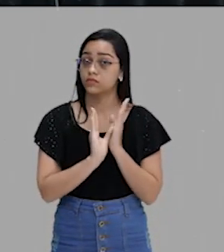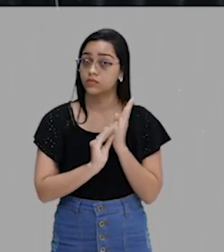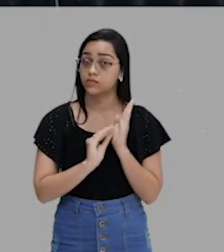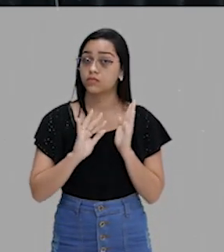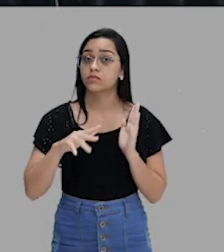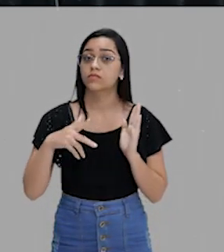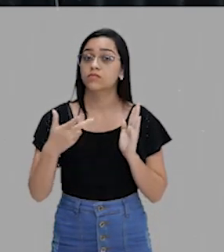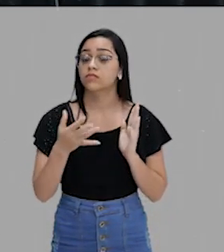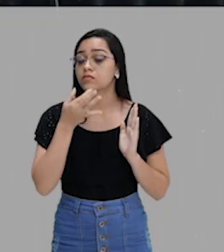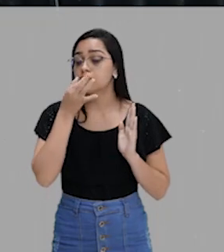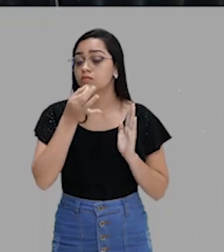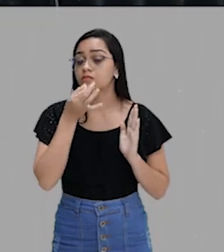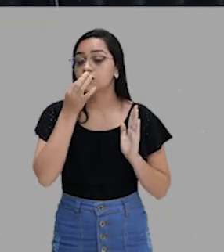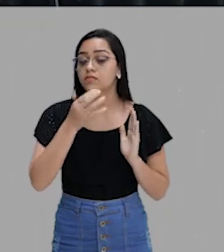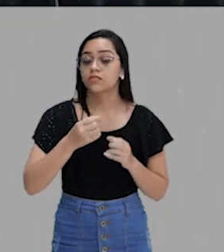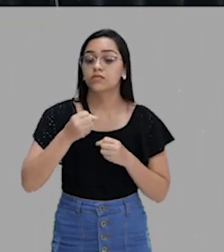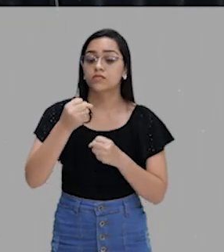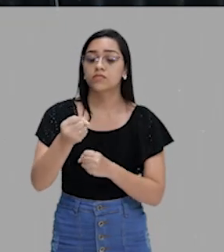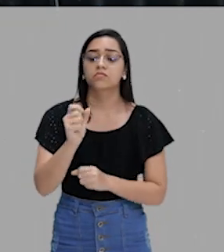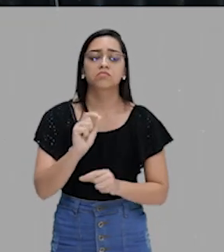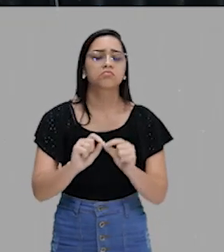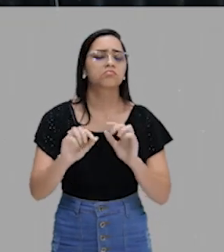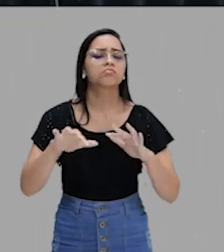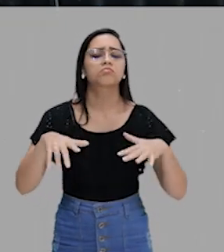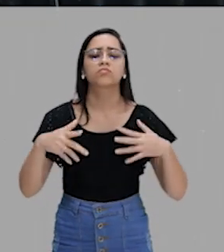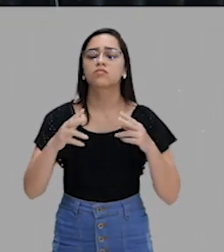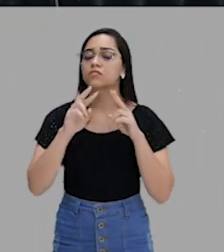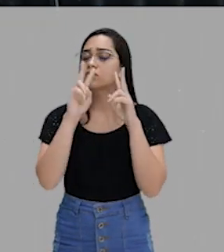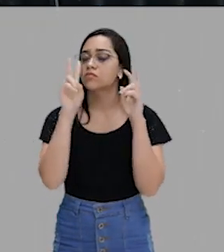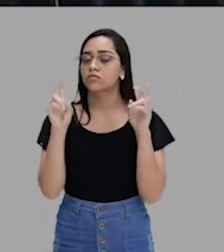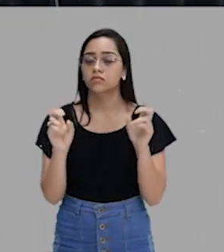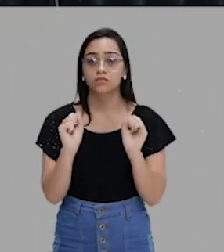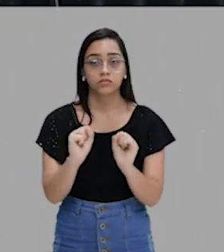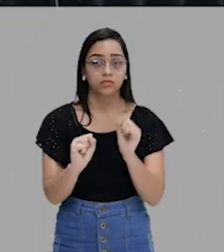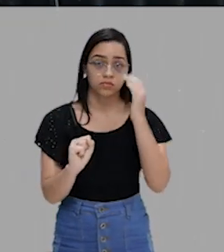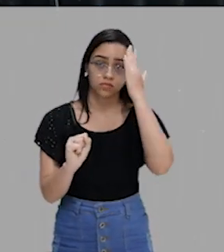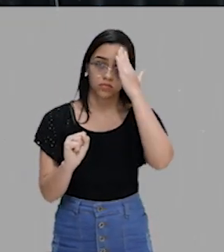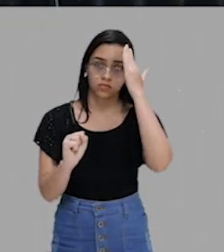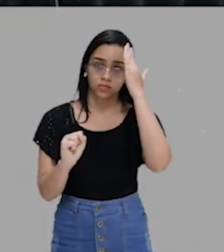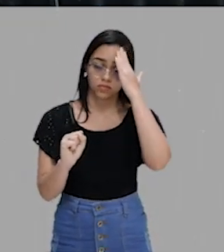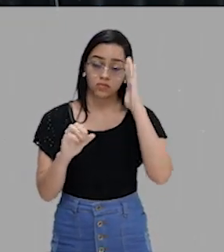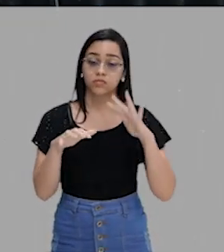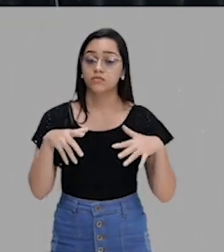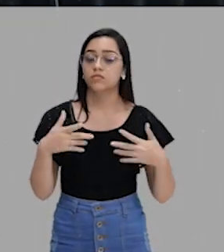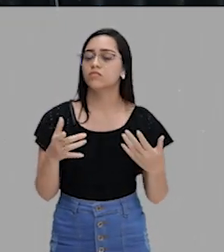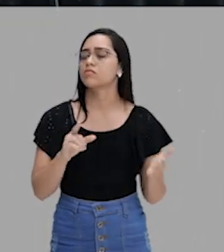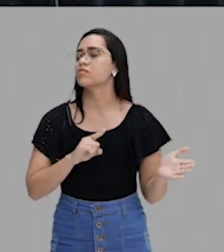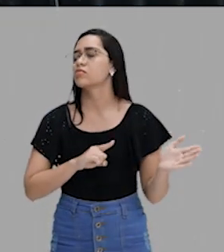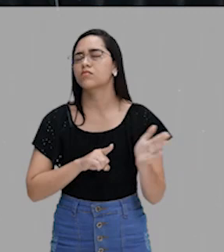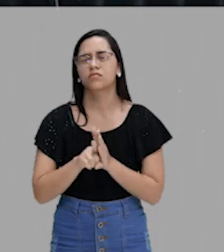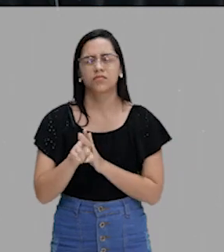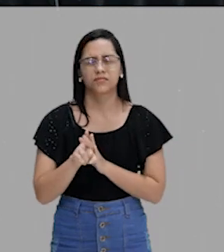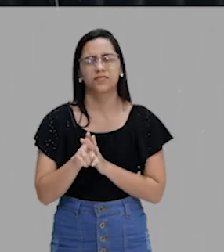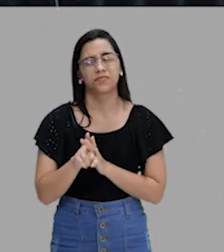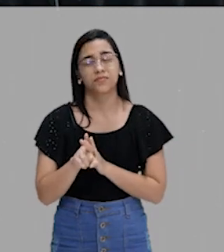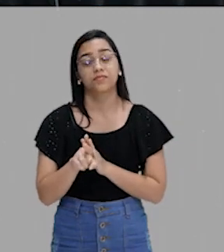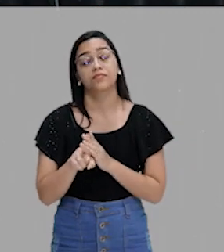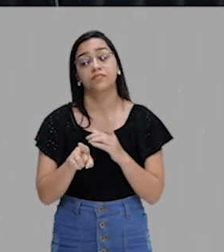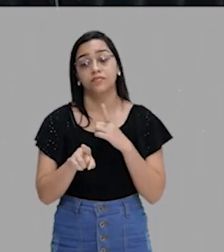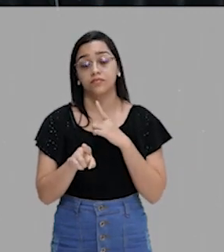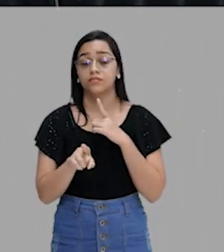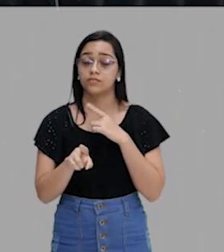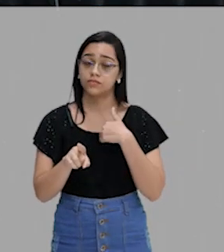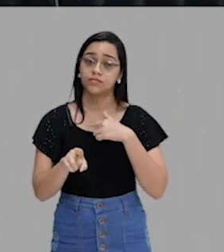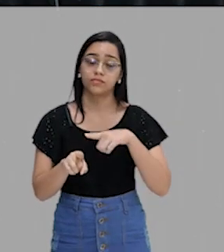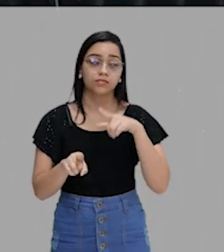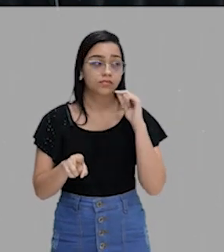são os argumentos defendidos, do que ela trata, para a gente entender qual é a questão, aliás, qual é a alternativa que eu